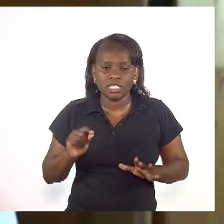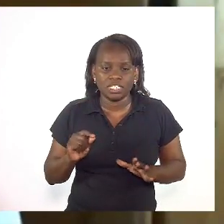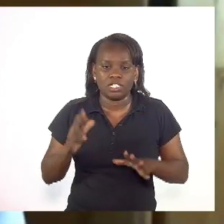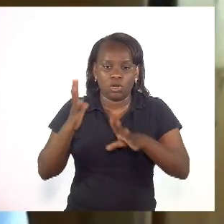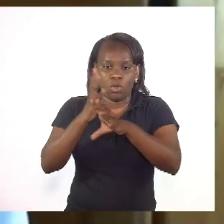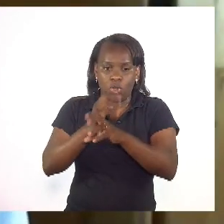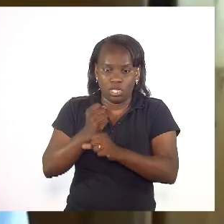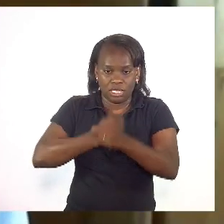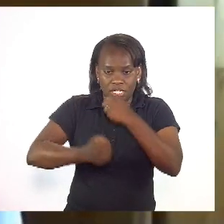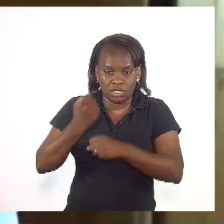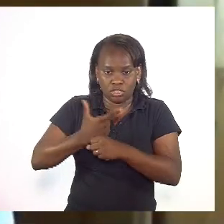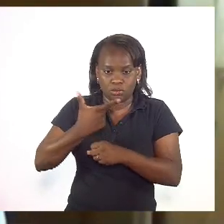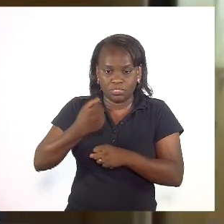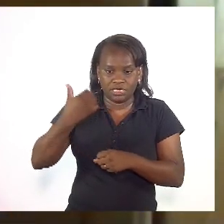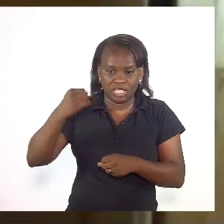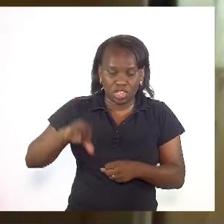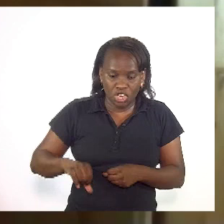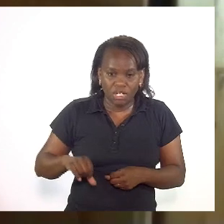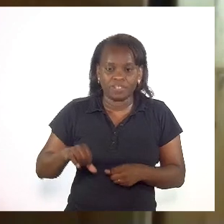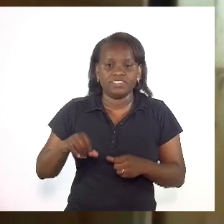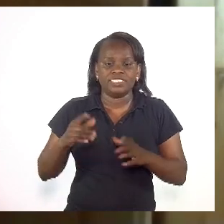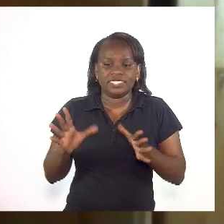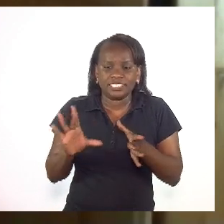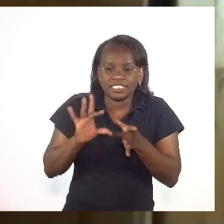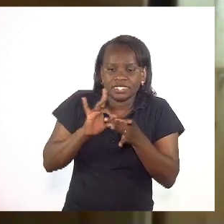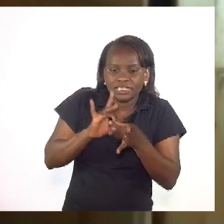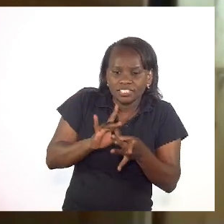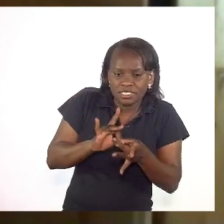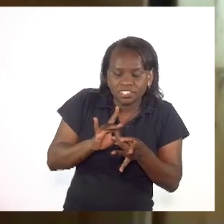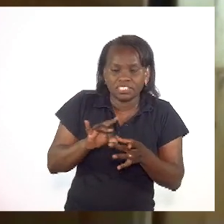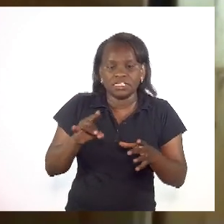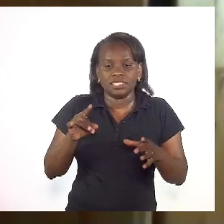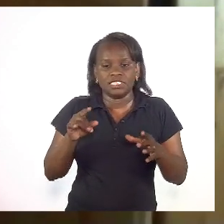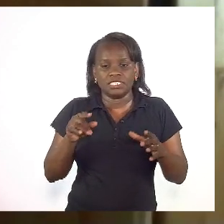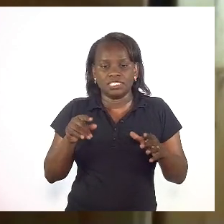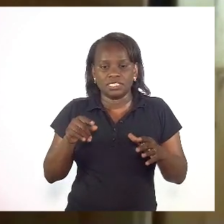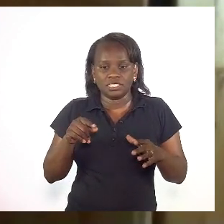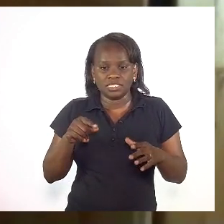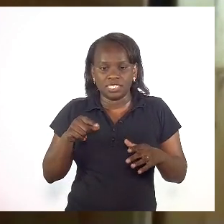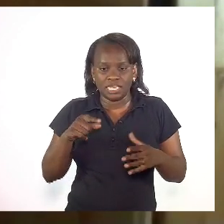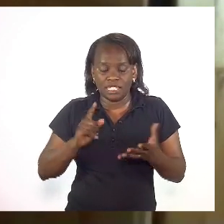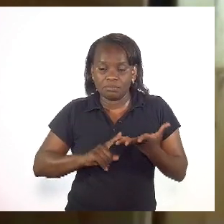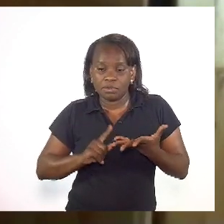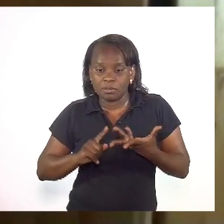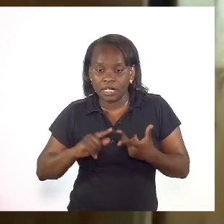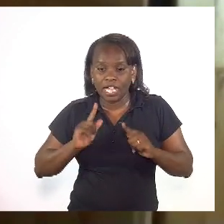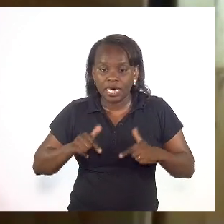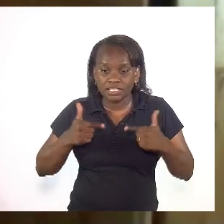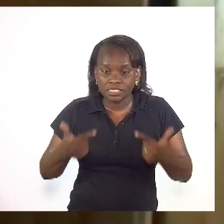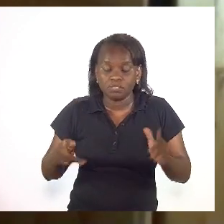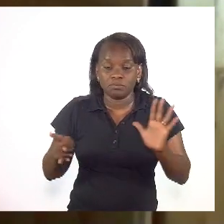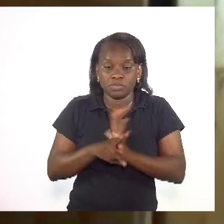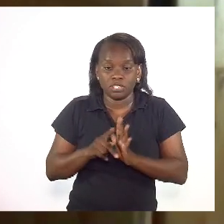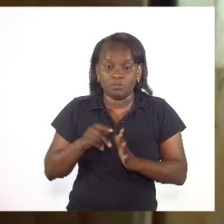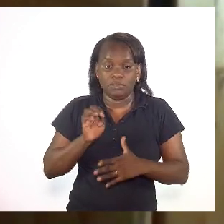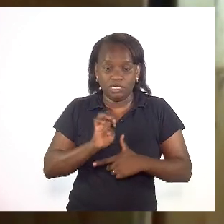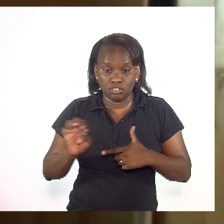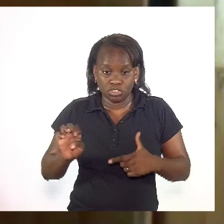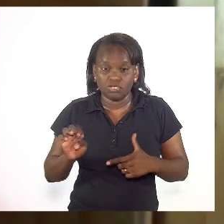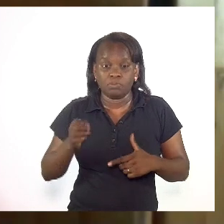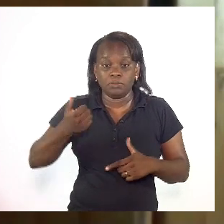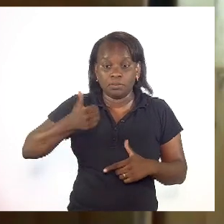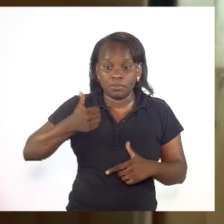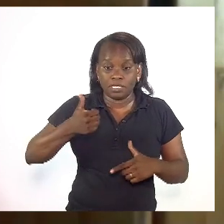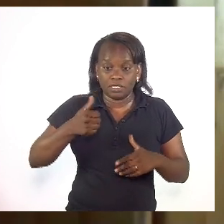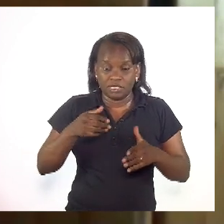de 19 estão entrelaçadas com as deletérias ações do Executivo do